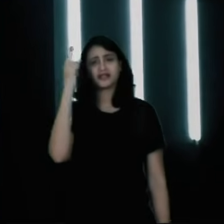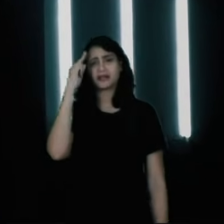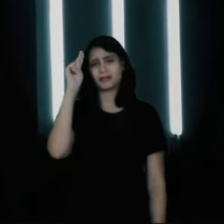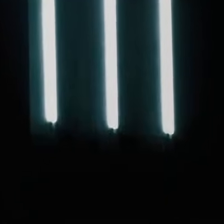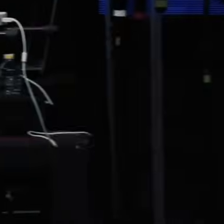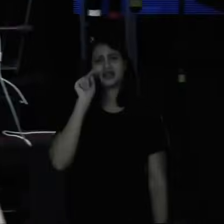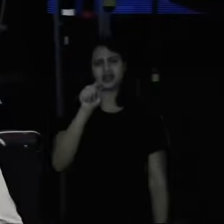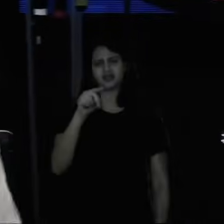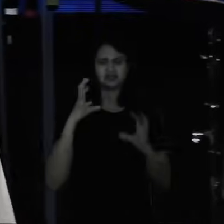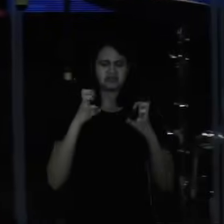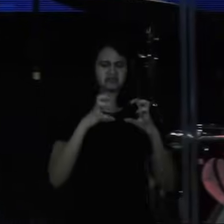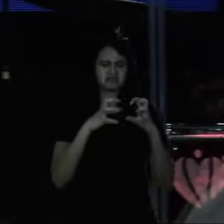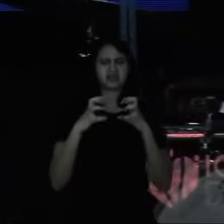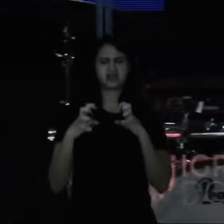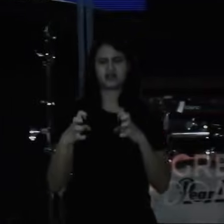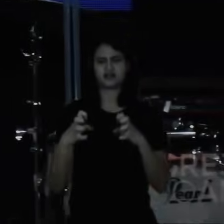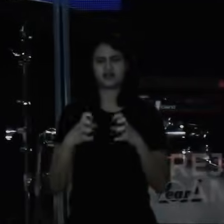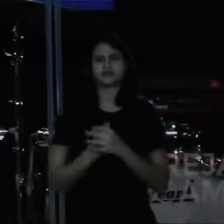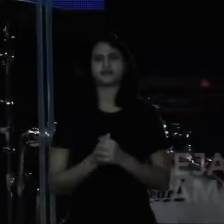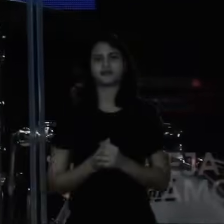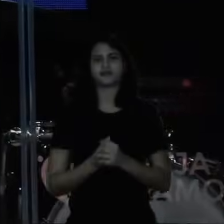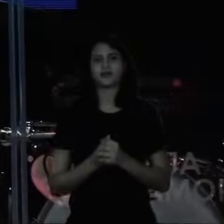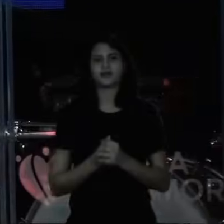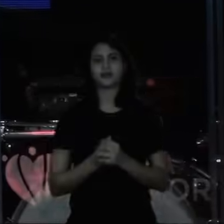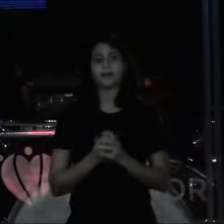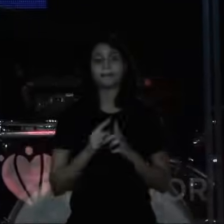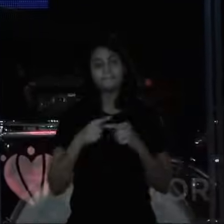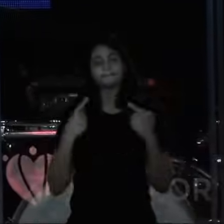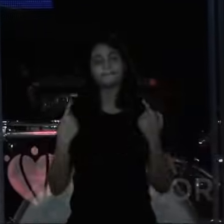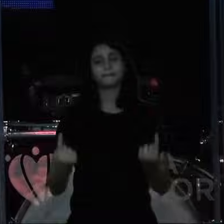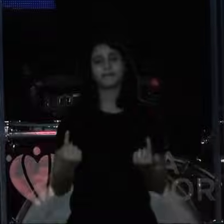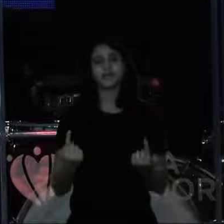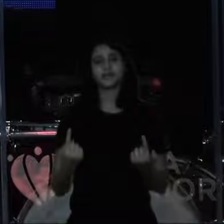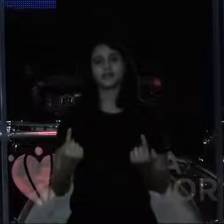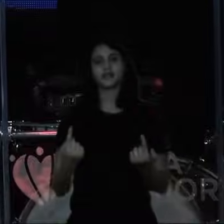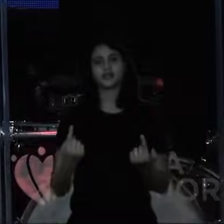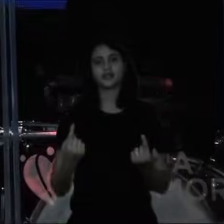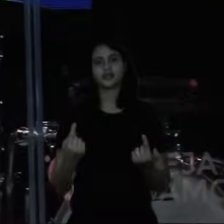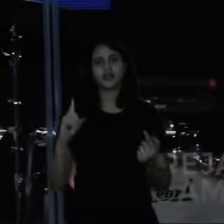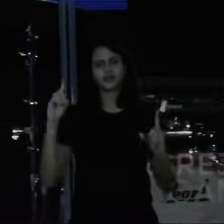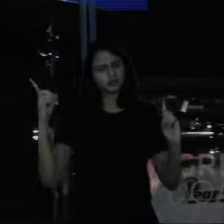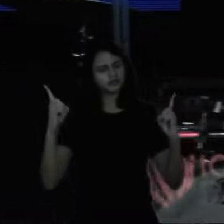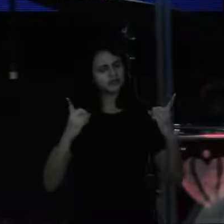nela. Quando você encontrar... ame.